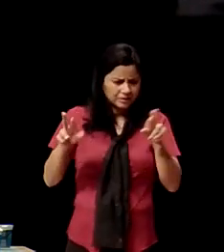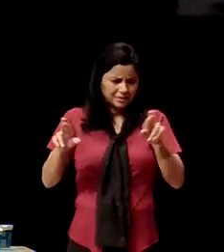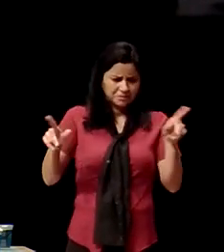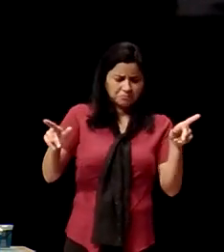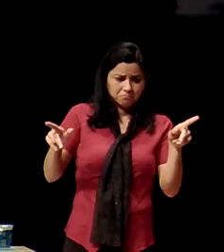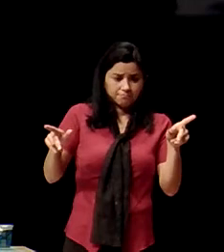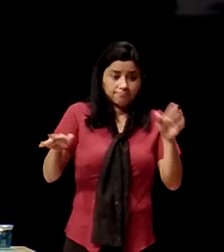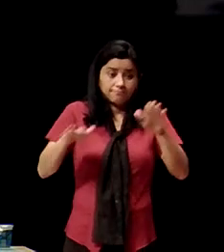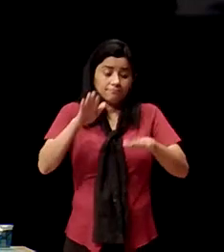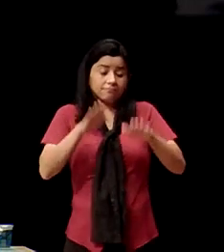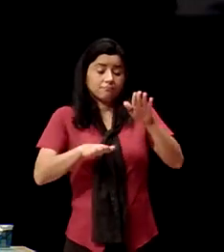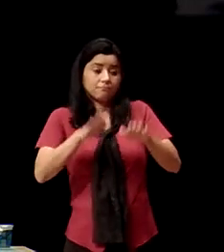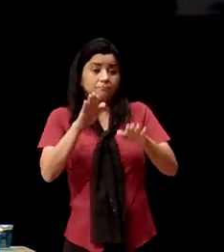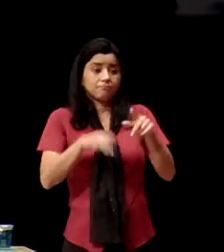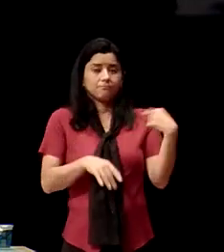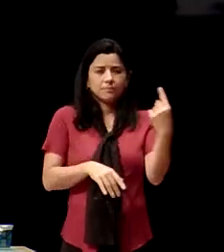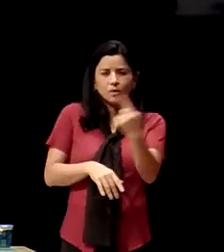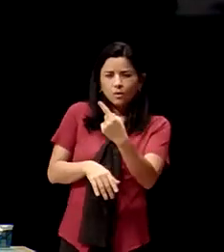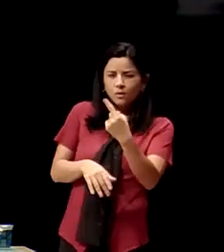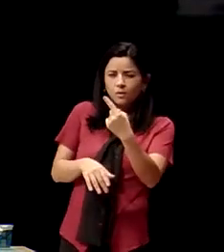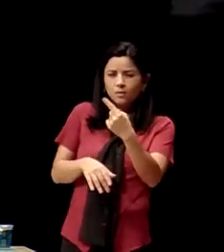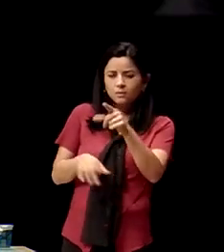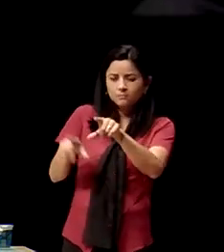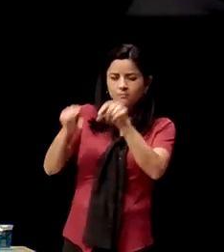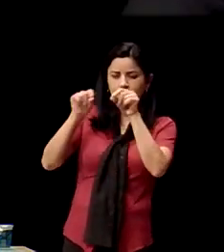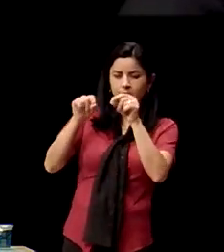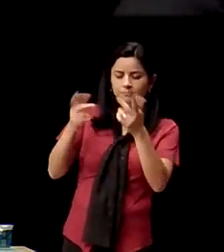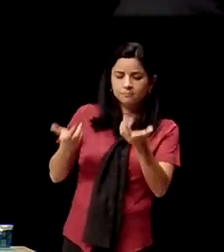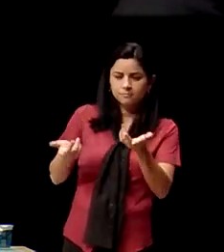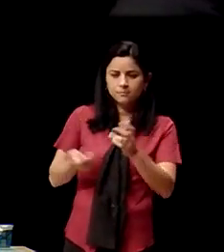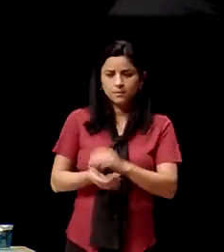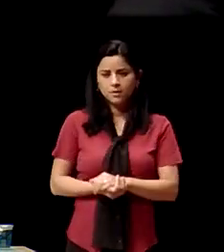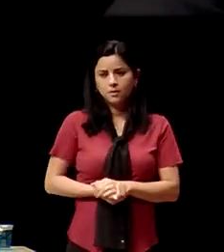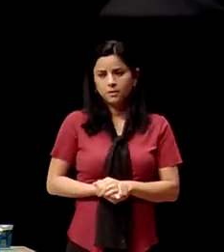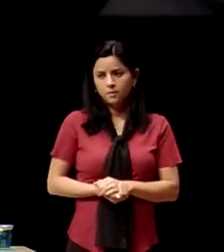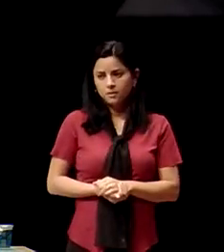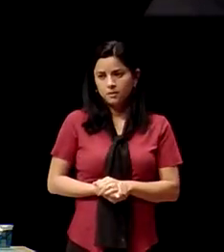vai depender de como nós a definimos.